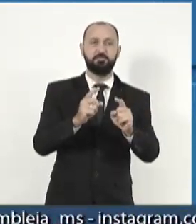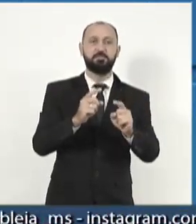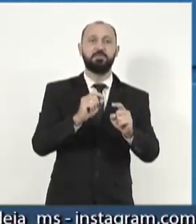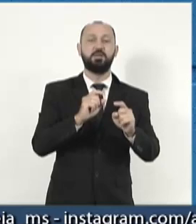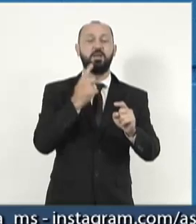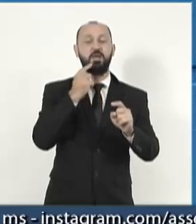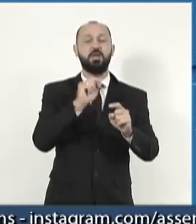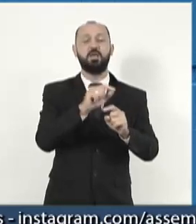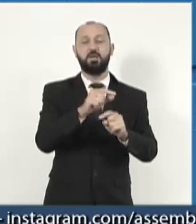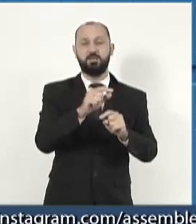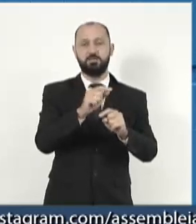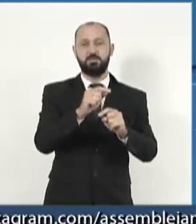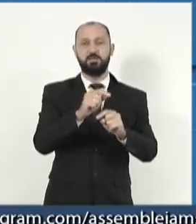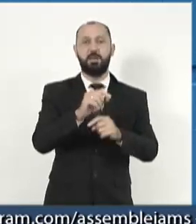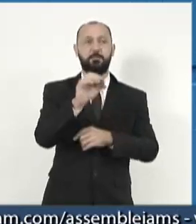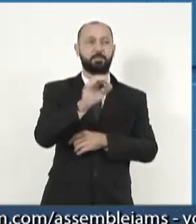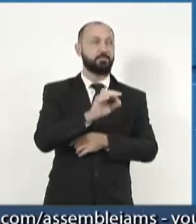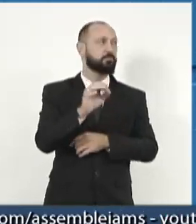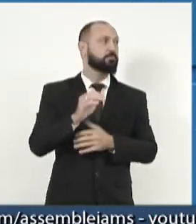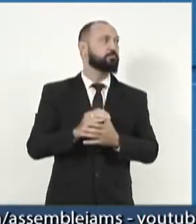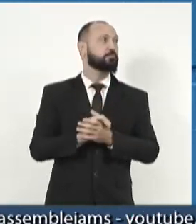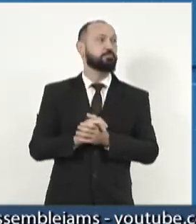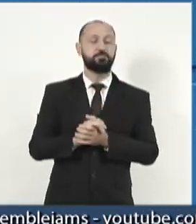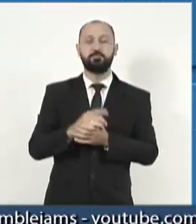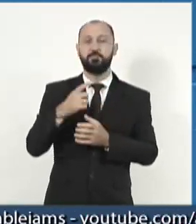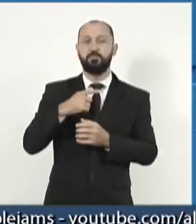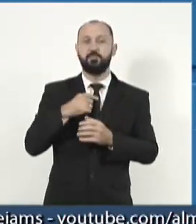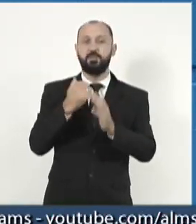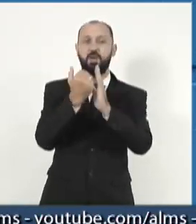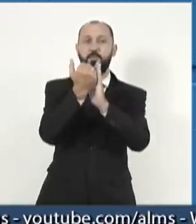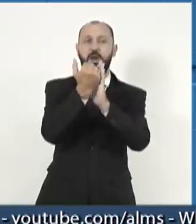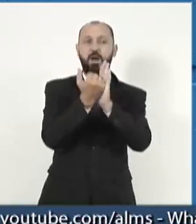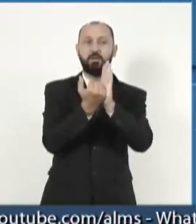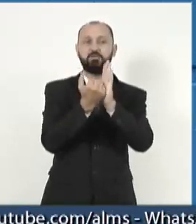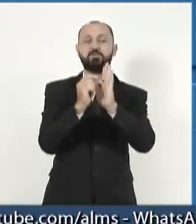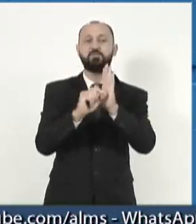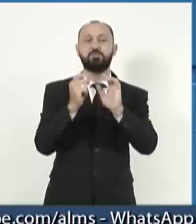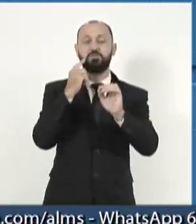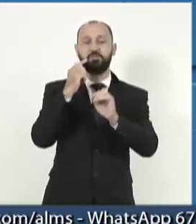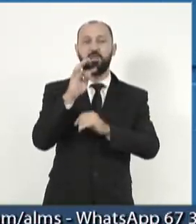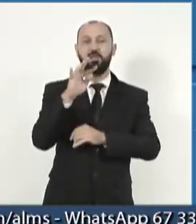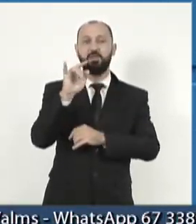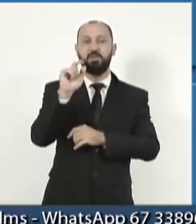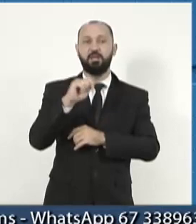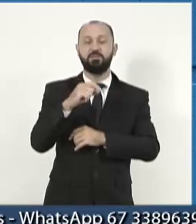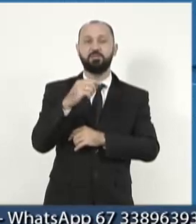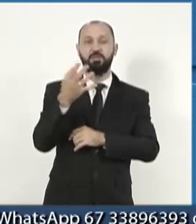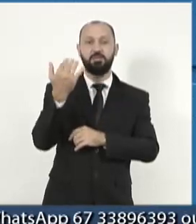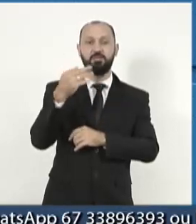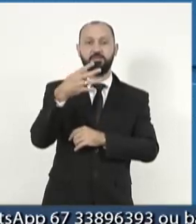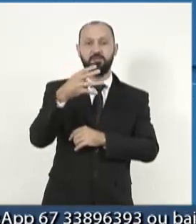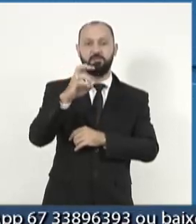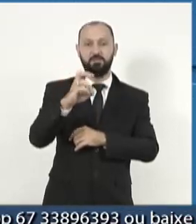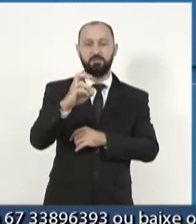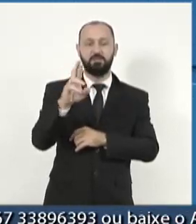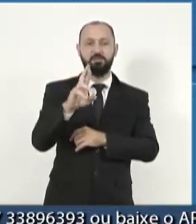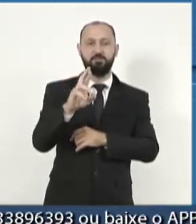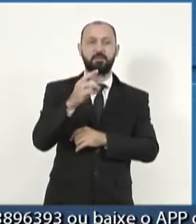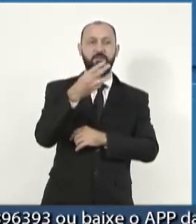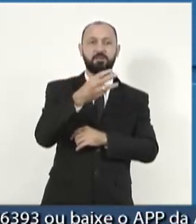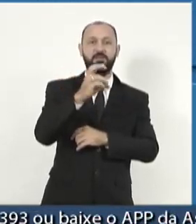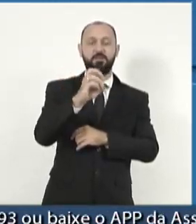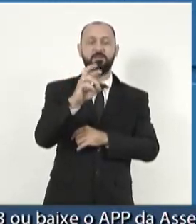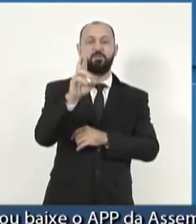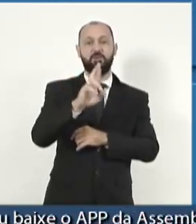os servidores do pagamento da do fator participativo,